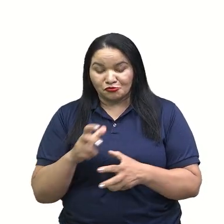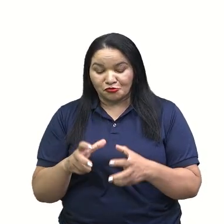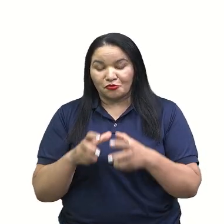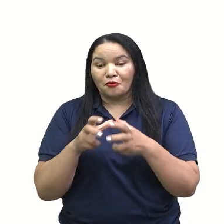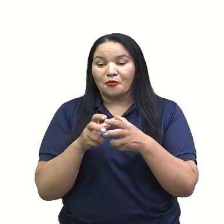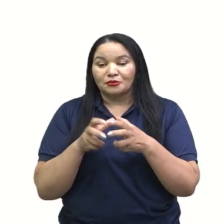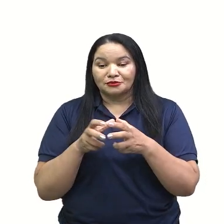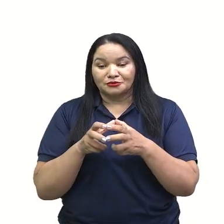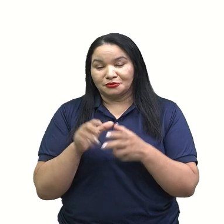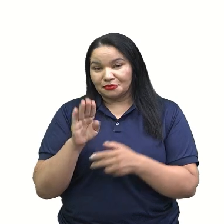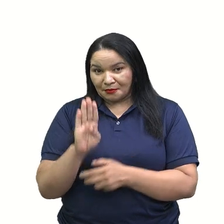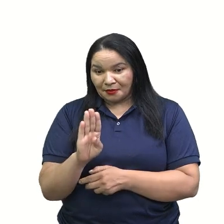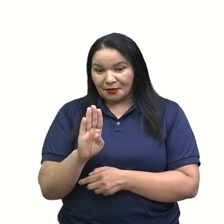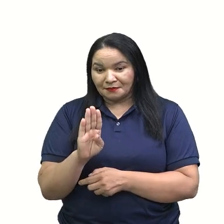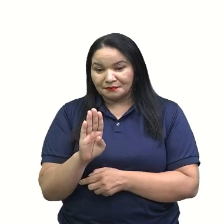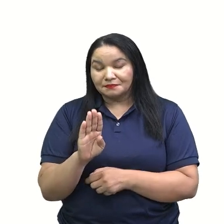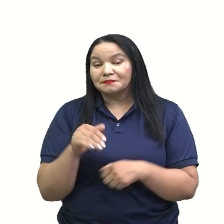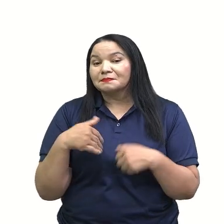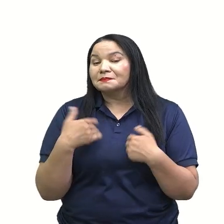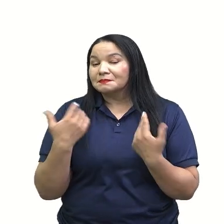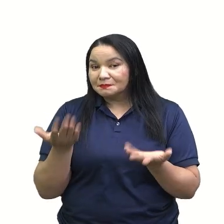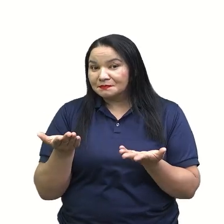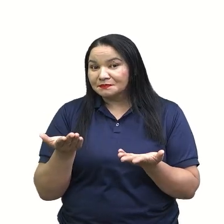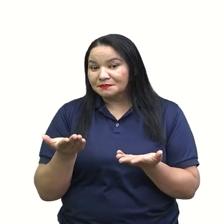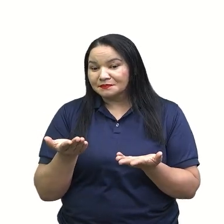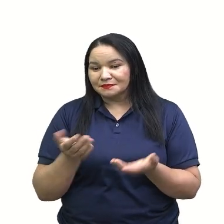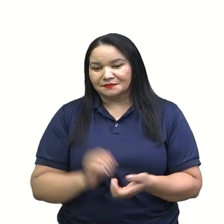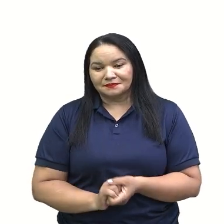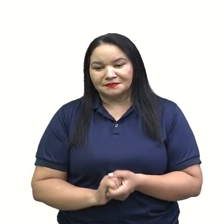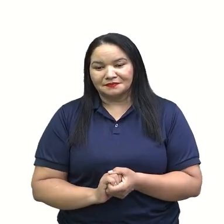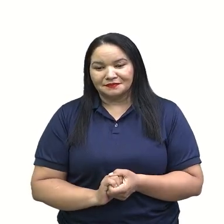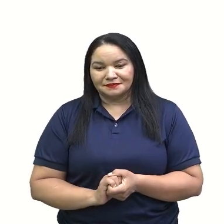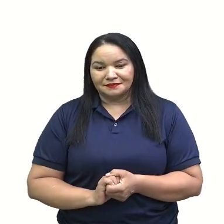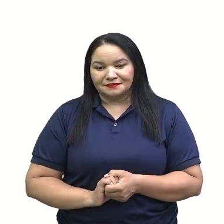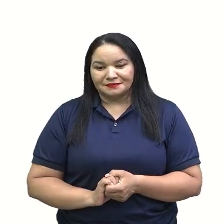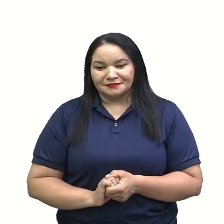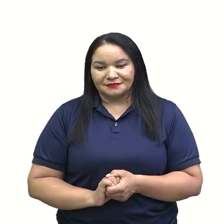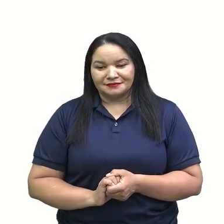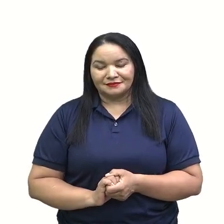no caso, vai ser o conjunto formado por